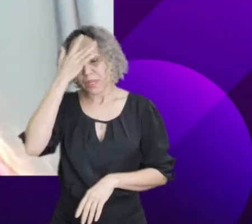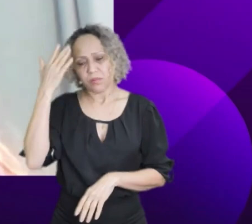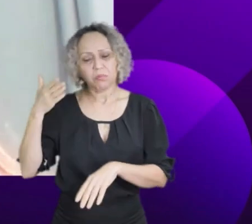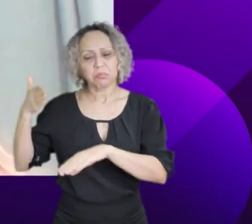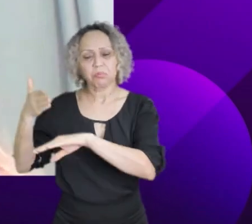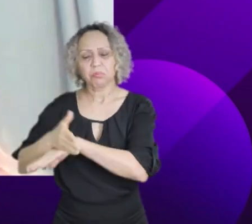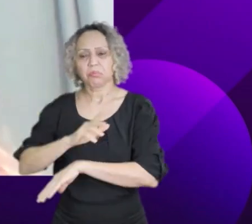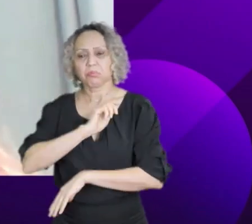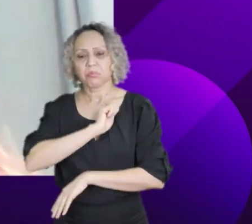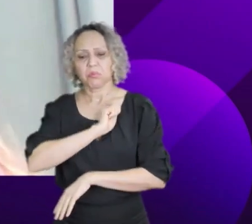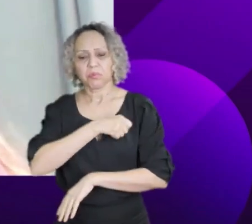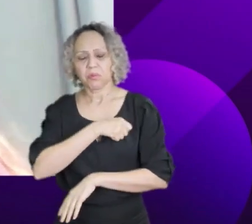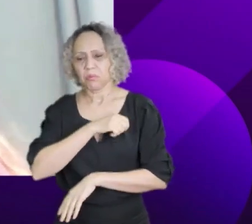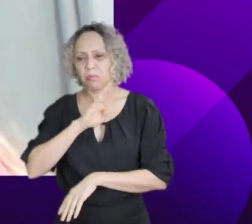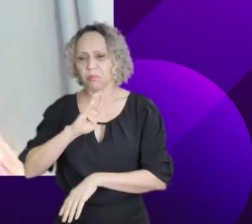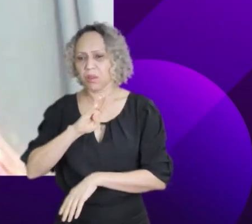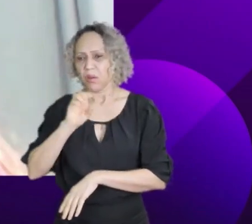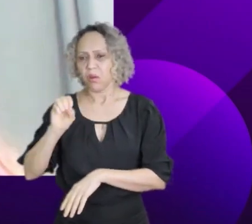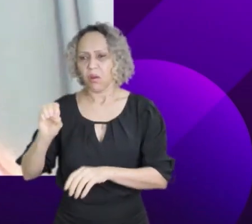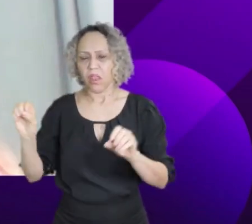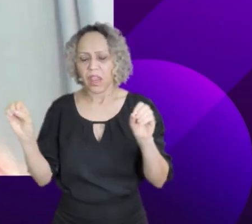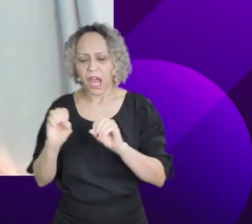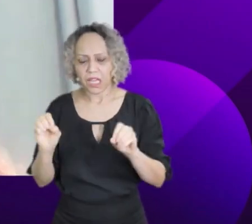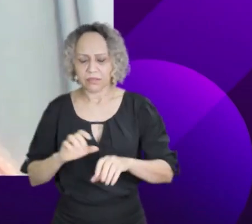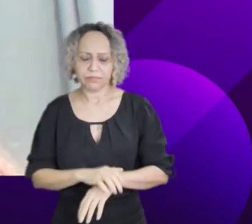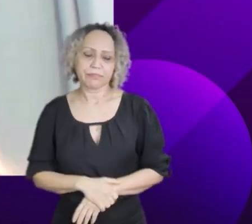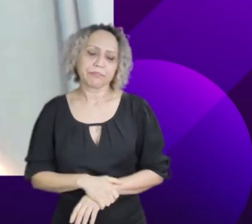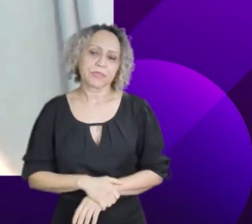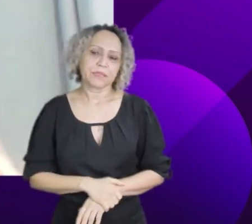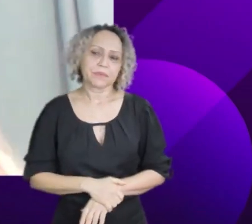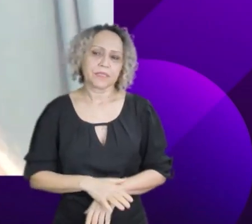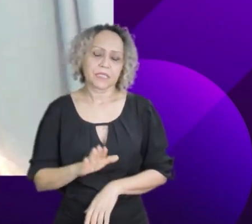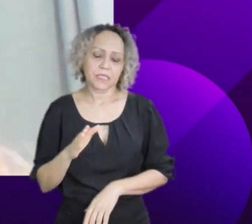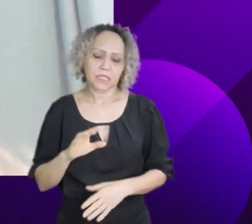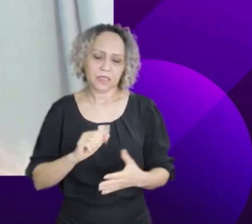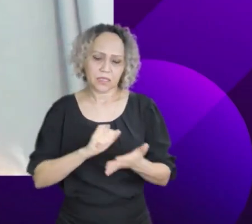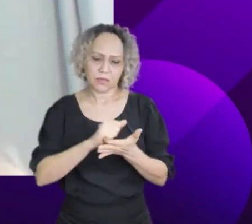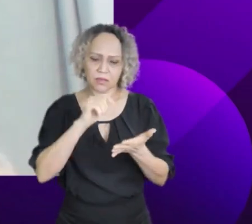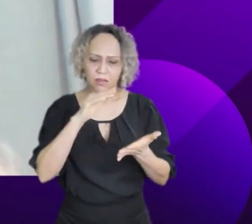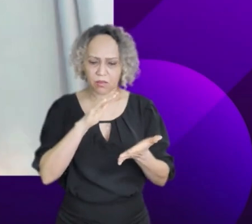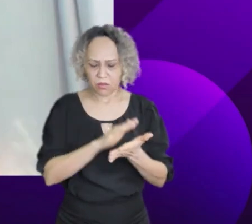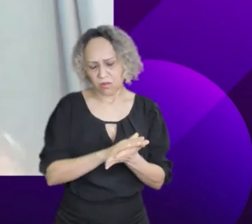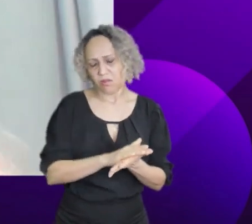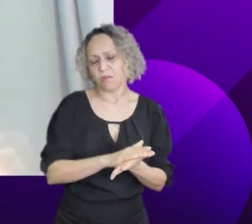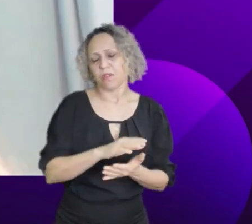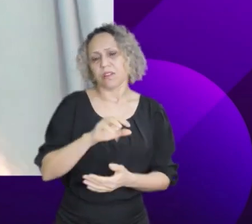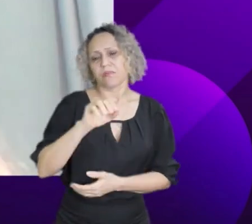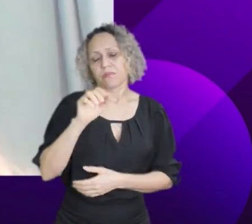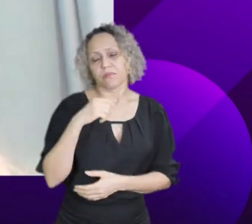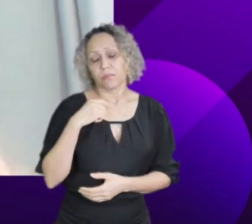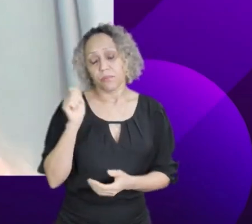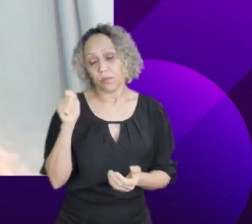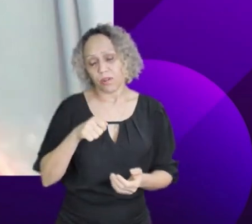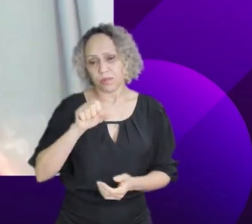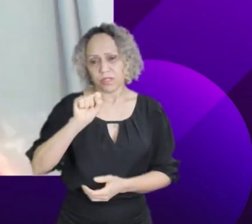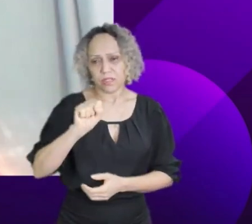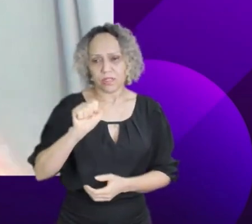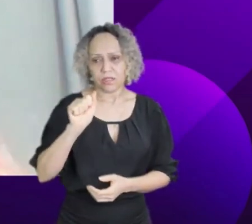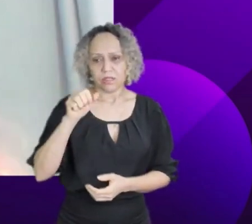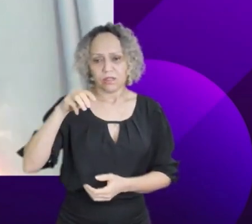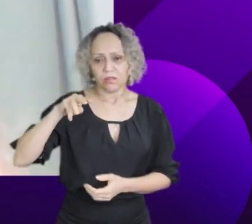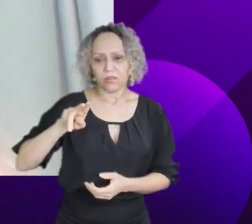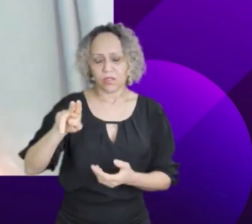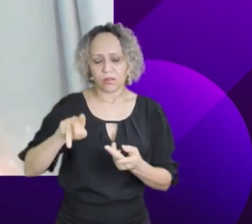por vários órgãos diferentes. Eles podem ser emitidos pelo SAMU, pela PRF, pelos agentes de trânsito